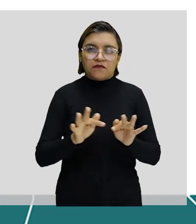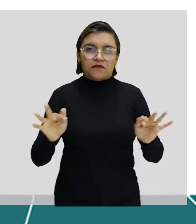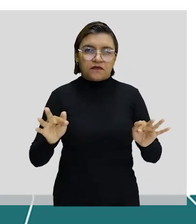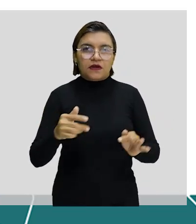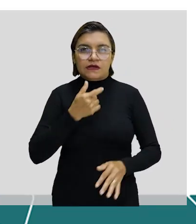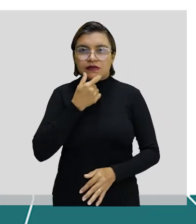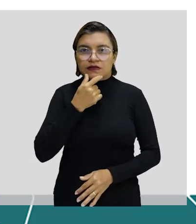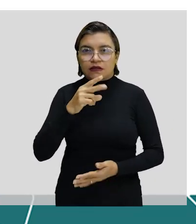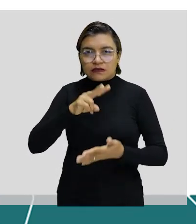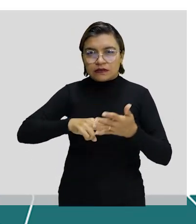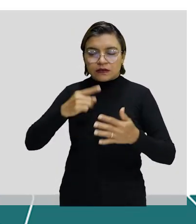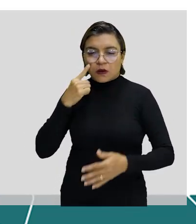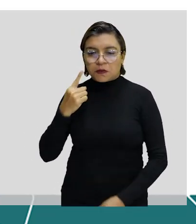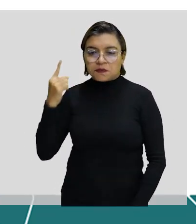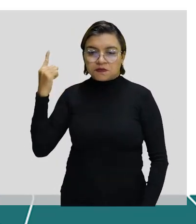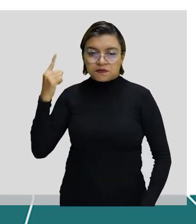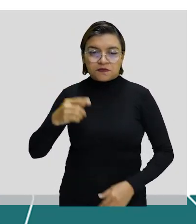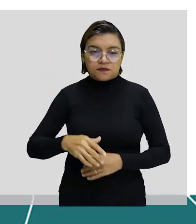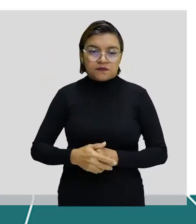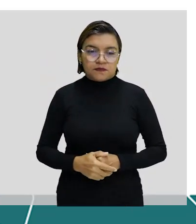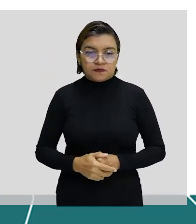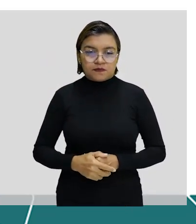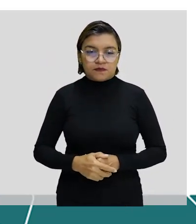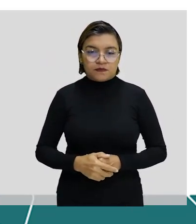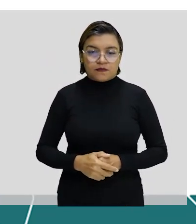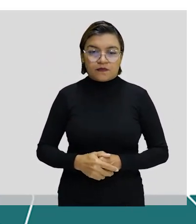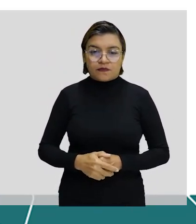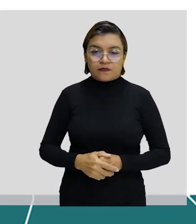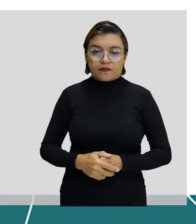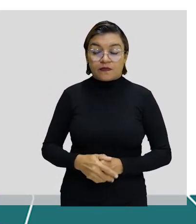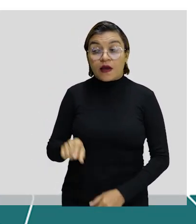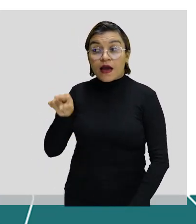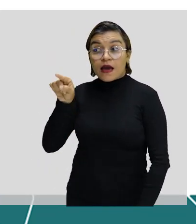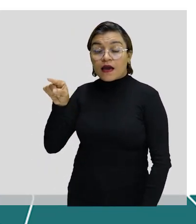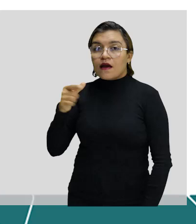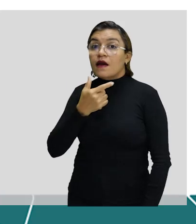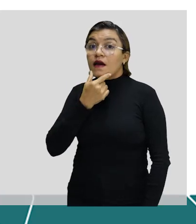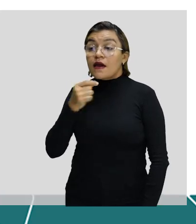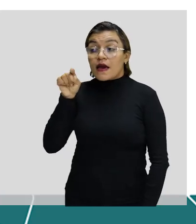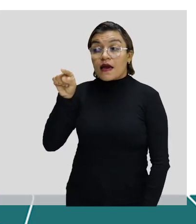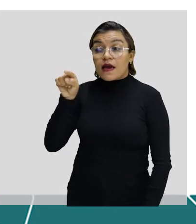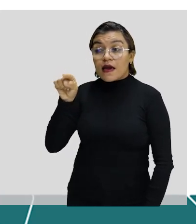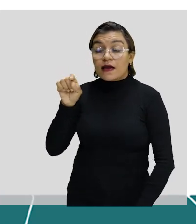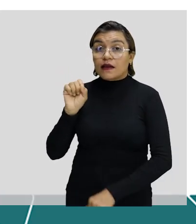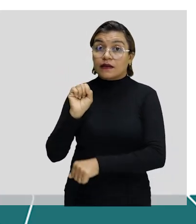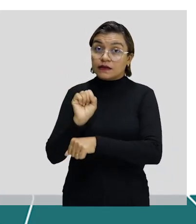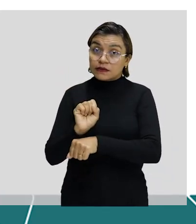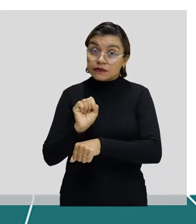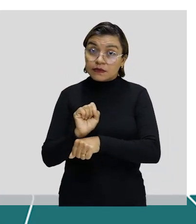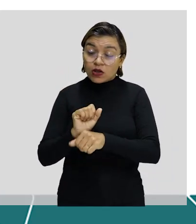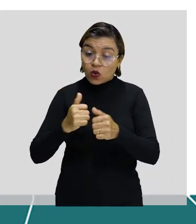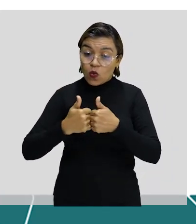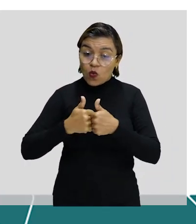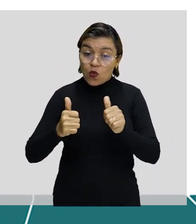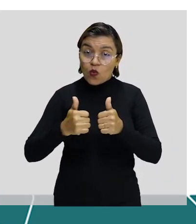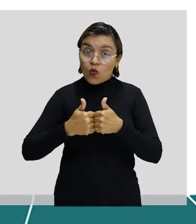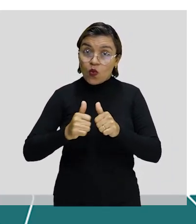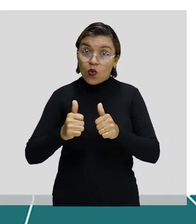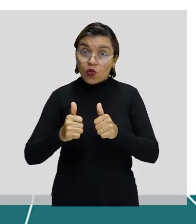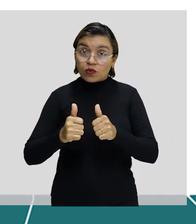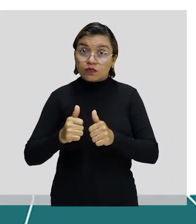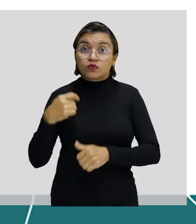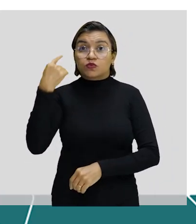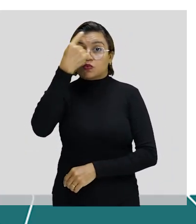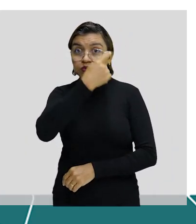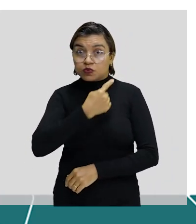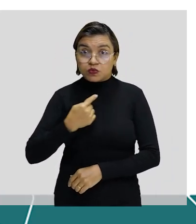2 hours. Ele está esperando o ônibus por 2 horas. Então, qual é a relação que eu falei